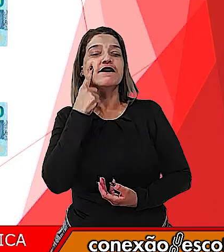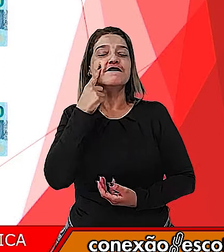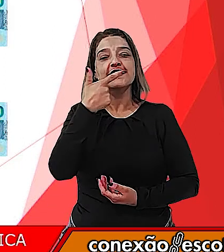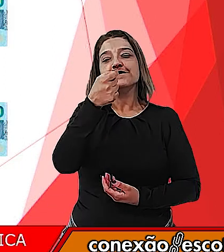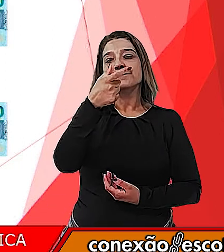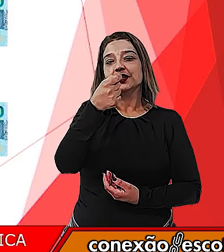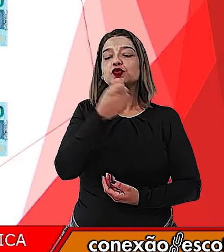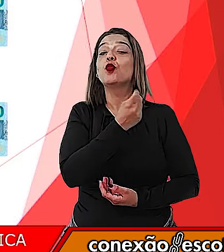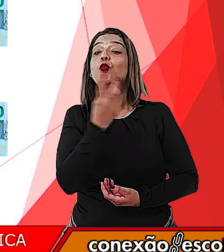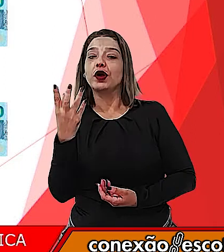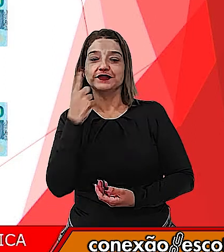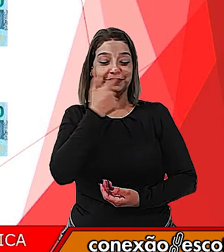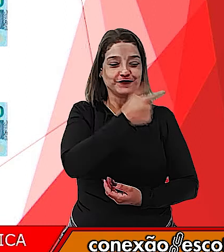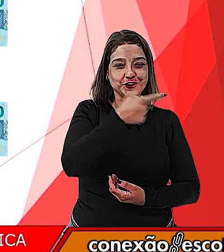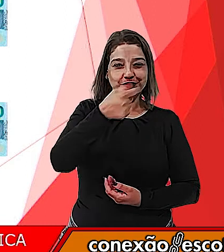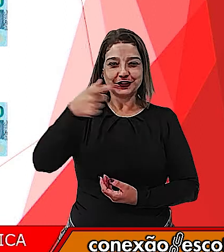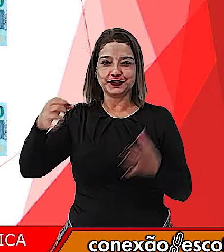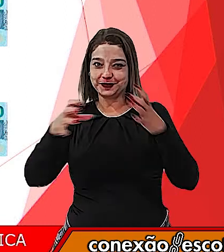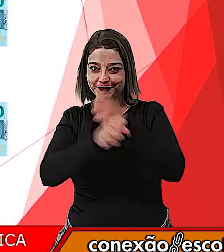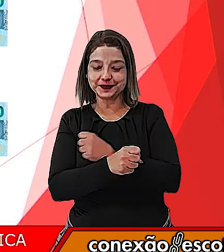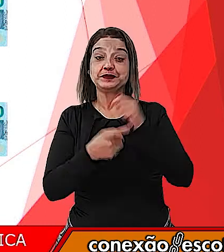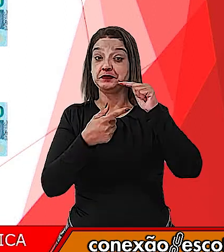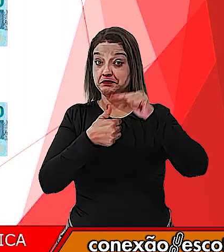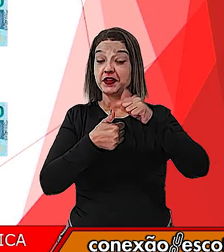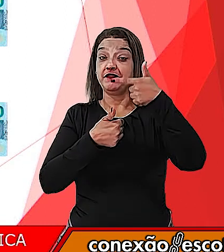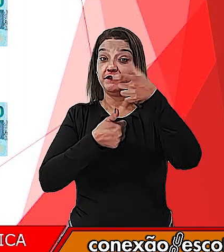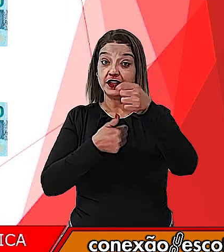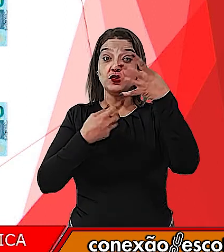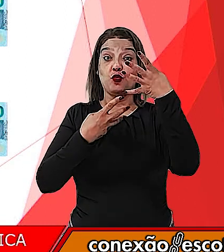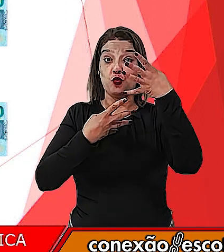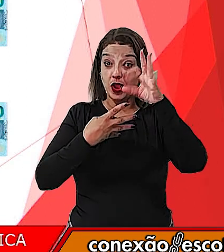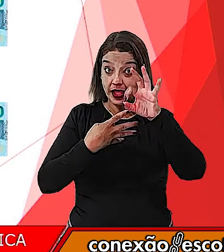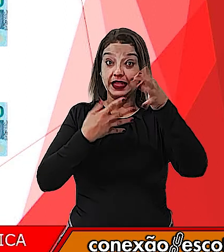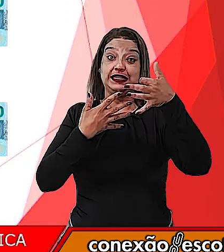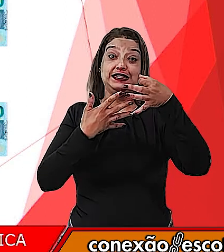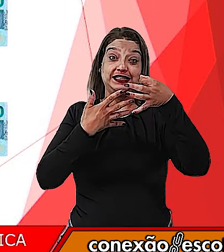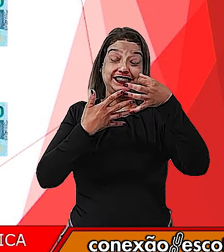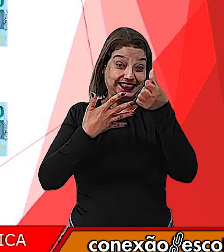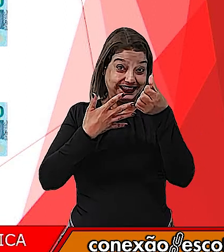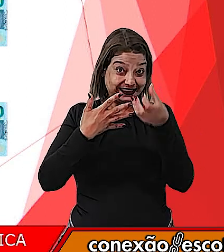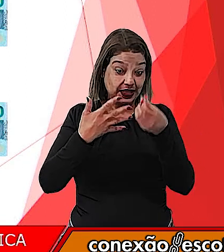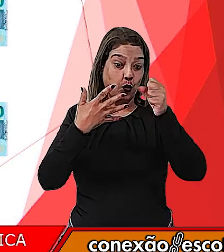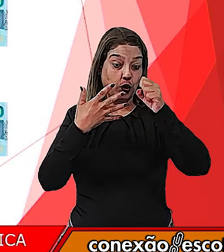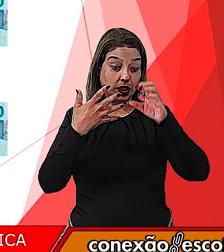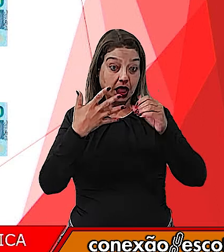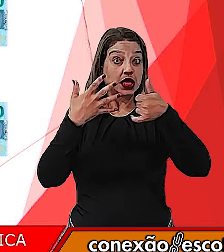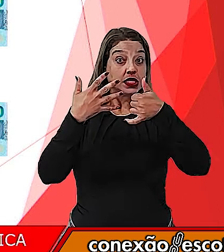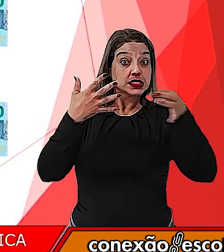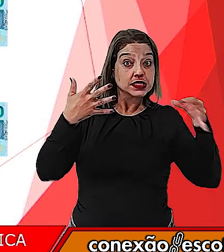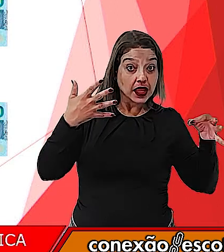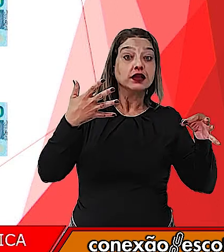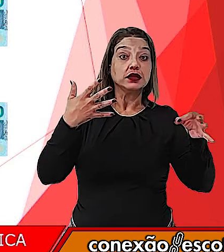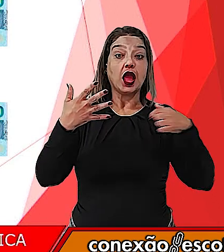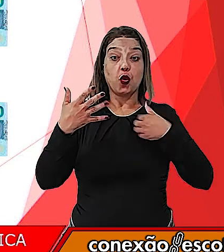vamos contar de 20 em 20. 20, 40, 60, 80, 100. Então, para termos